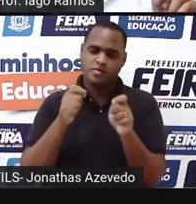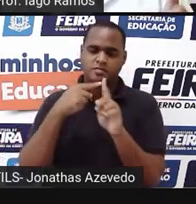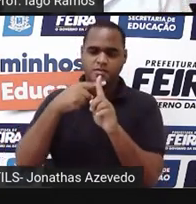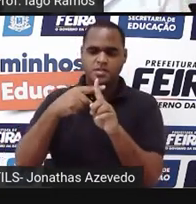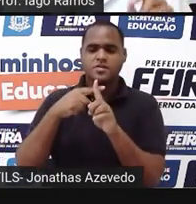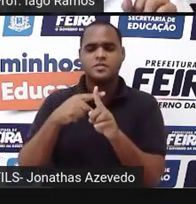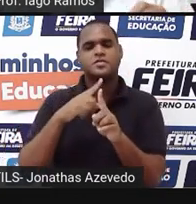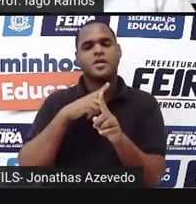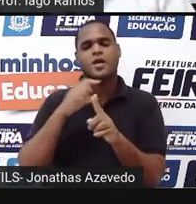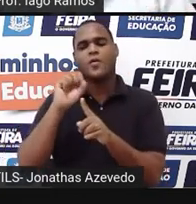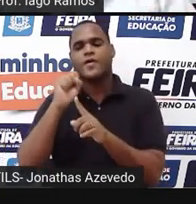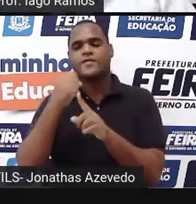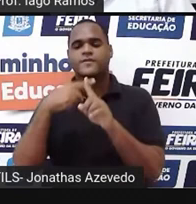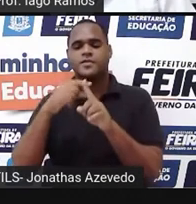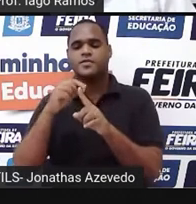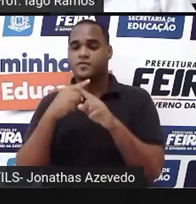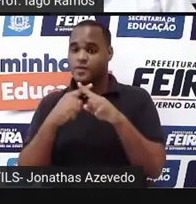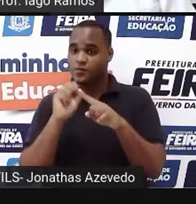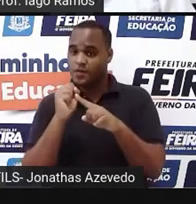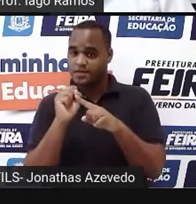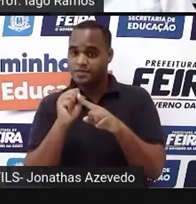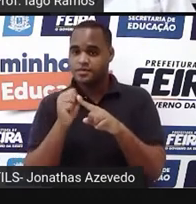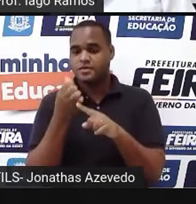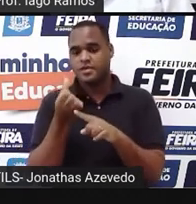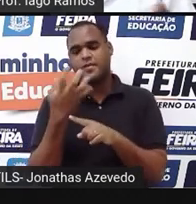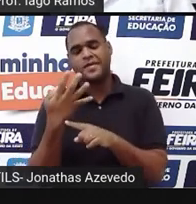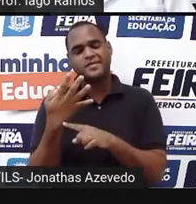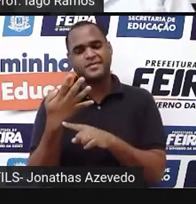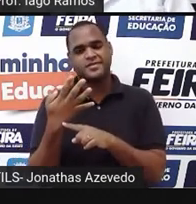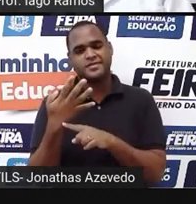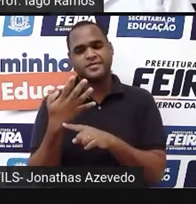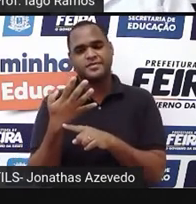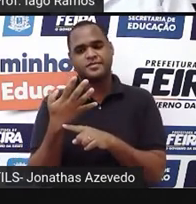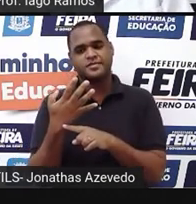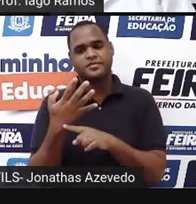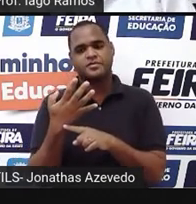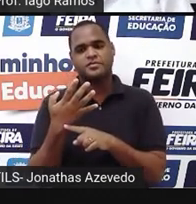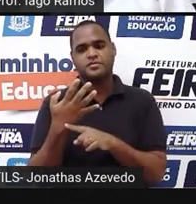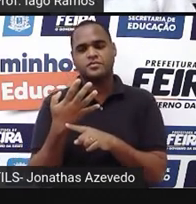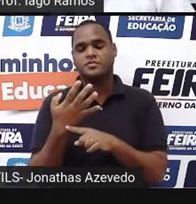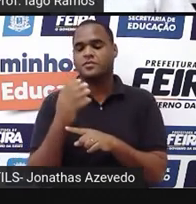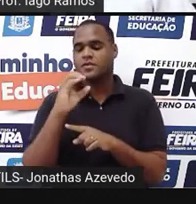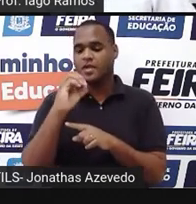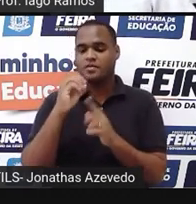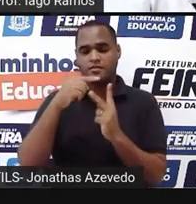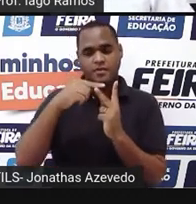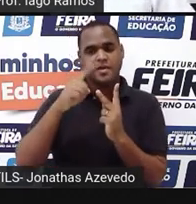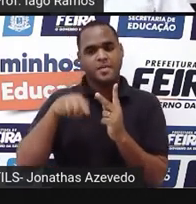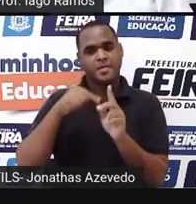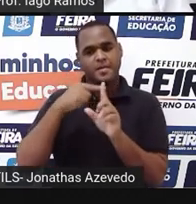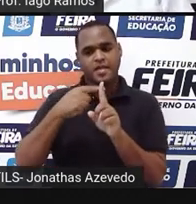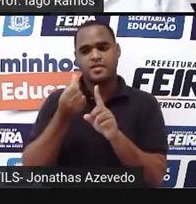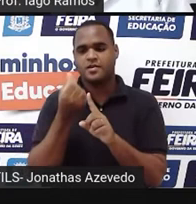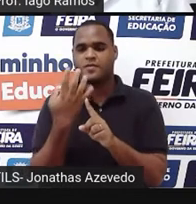Então, 8 vezes 8, que é 64. Então, dentro da raiz quadrada vai ficar 0 mais